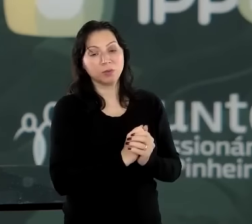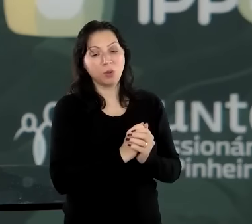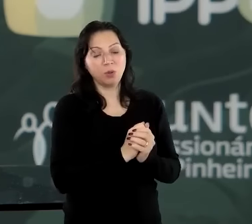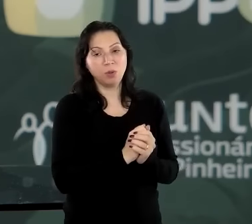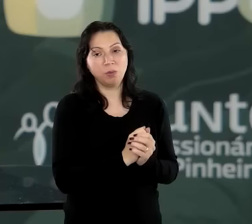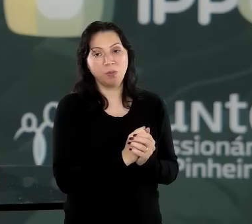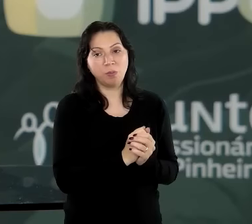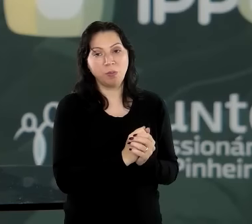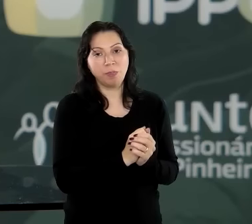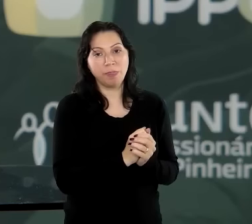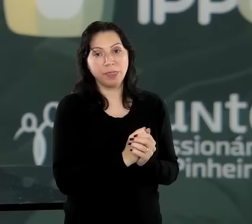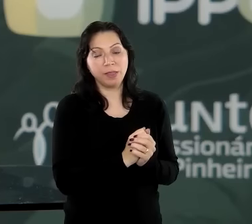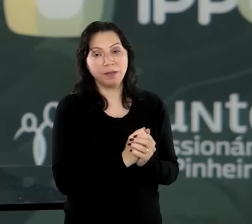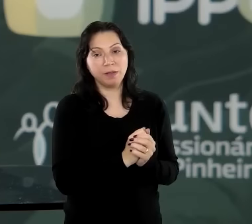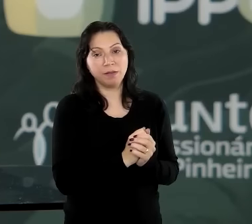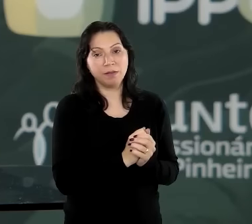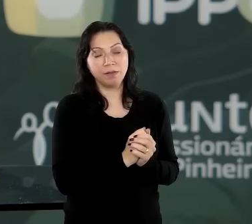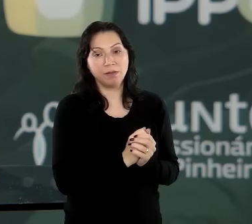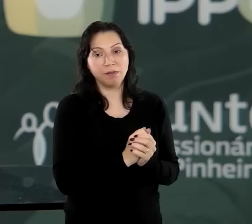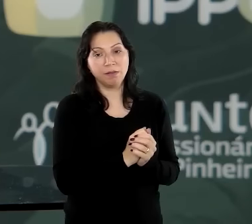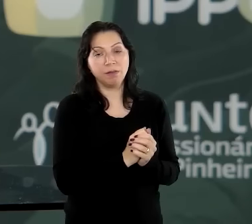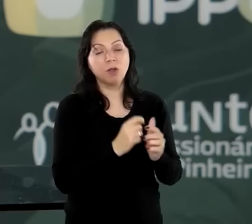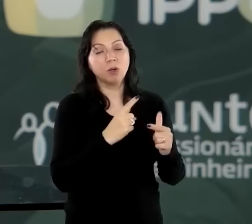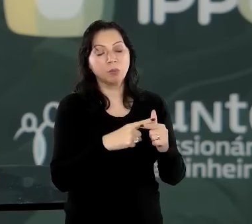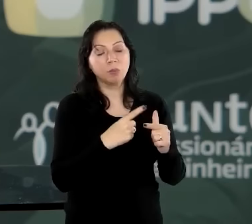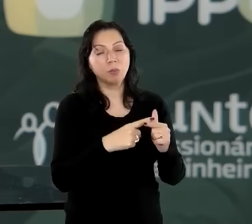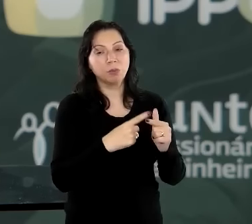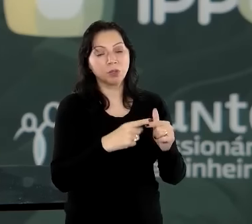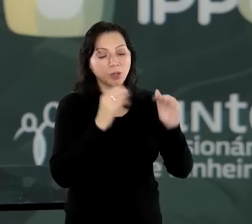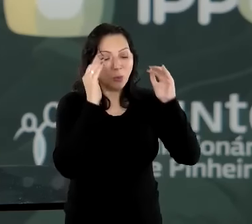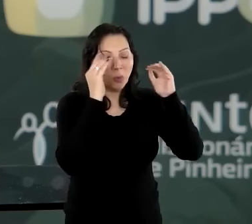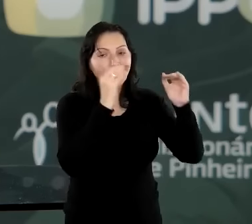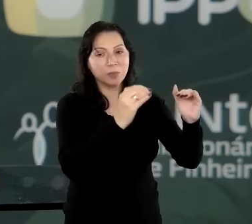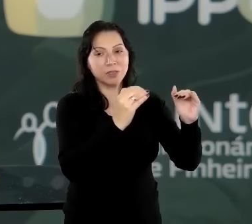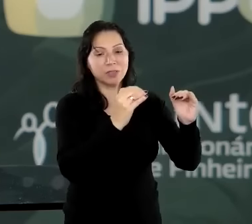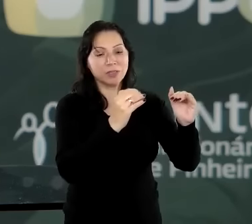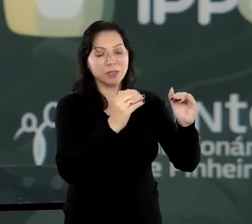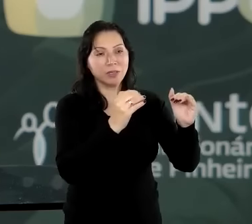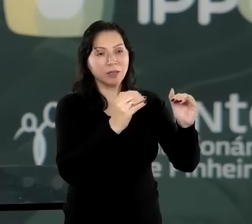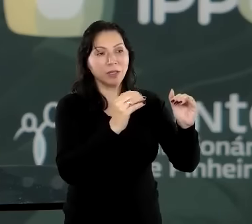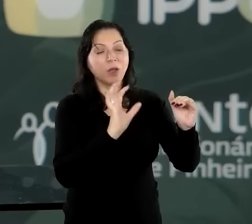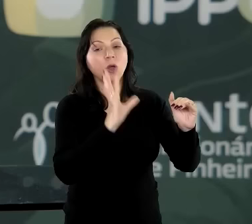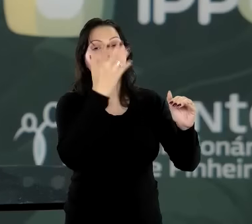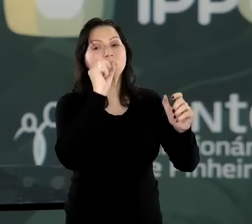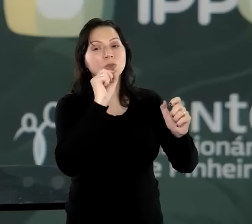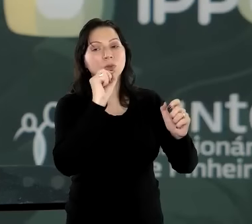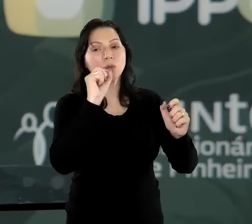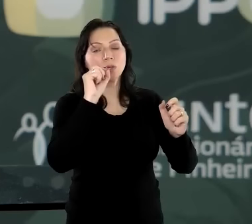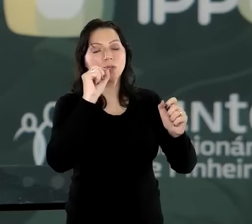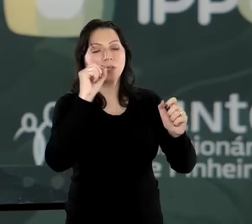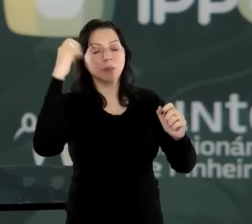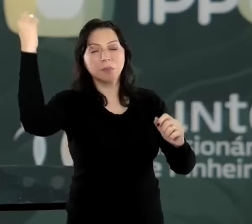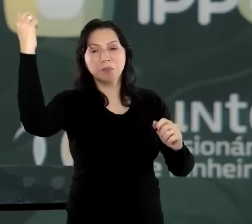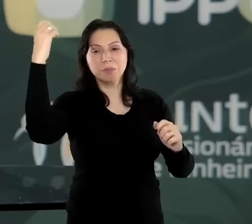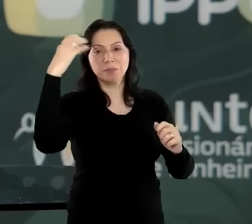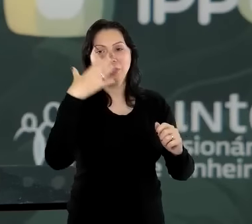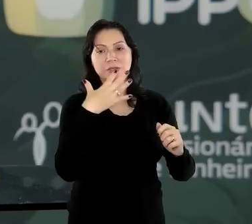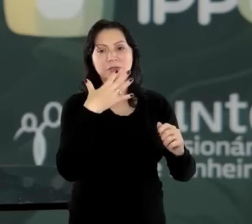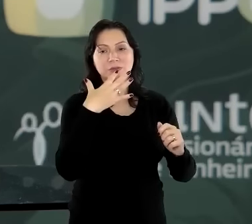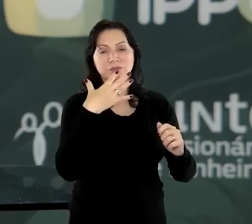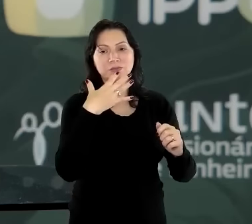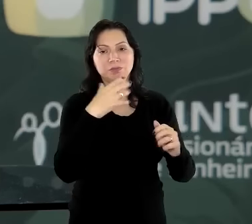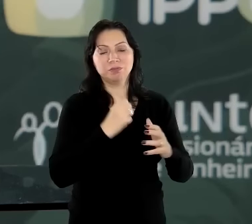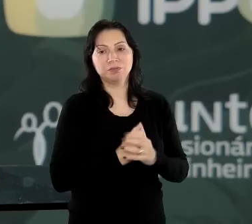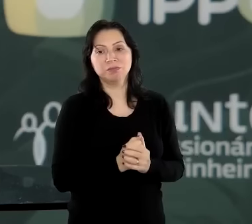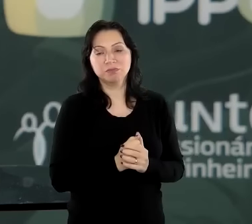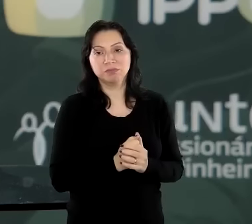cumprir. Porque disso decorre a bênção do Eterno sobre a nossa vida, sobre a vida da liderança e sobre a vida